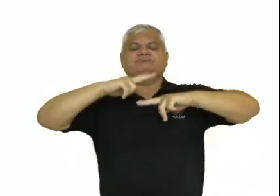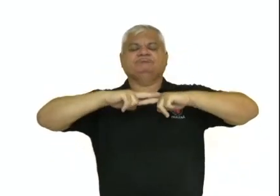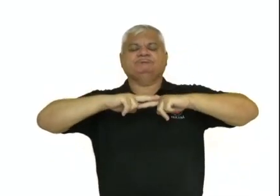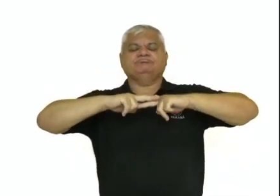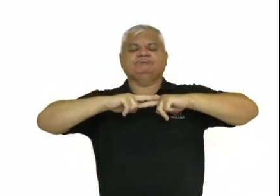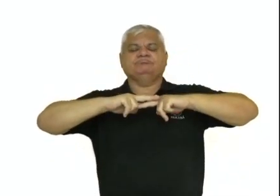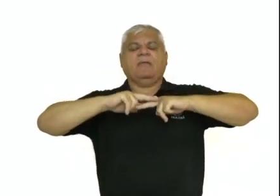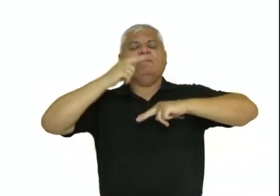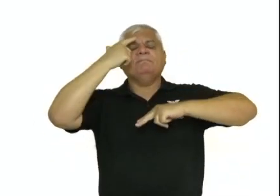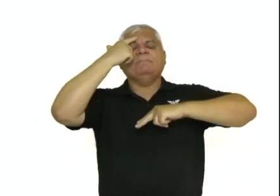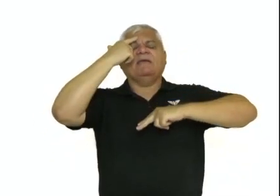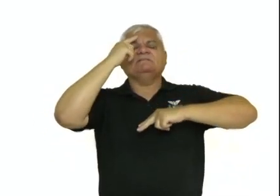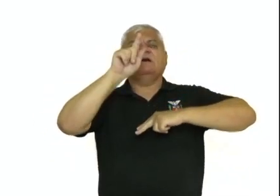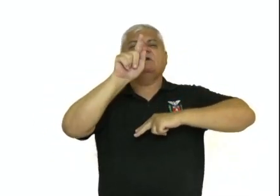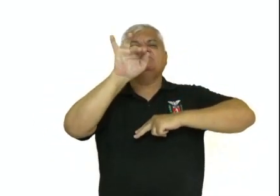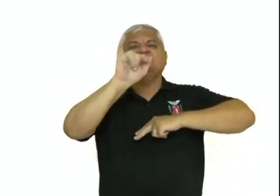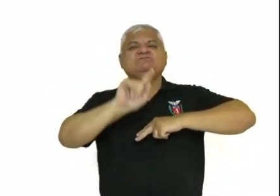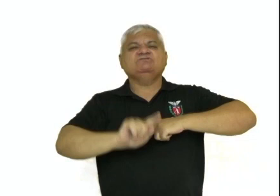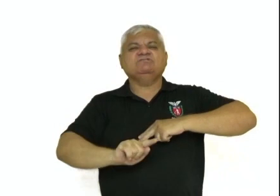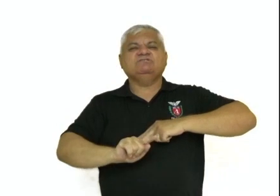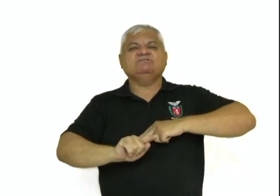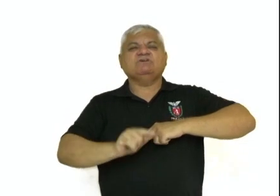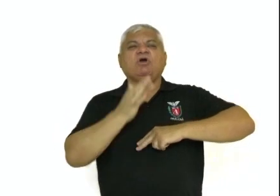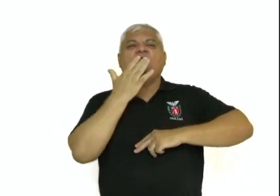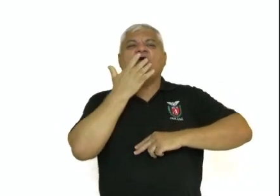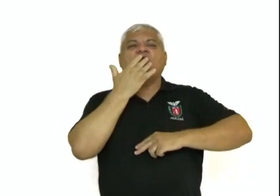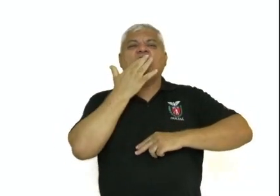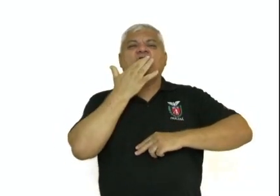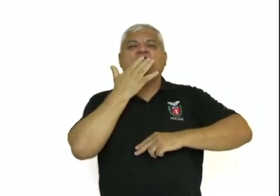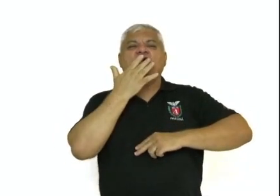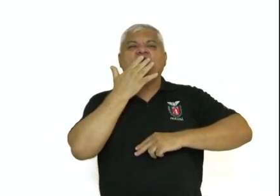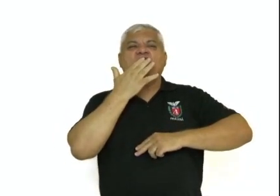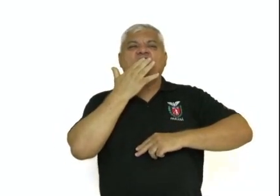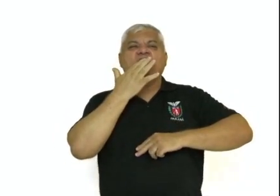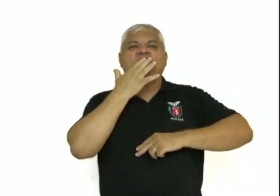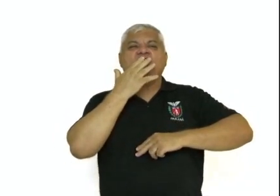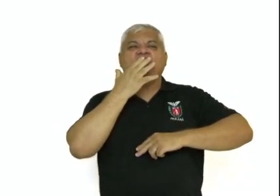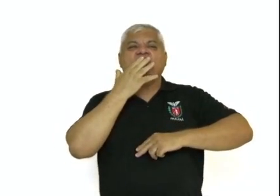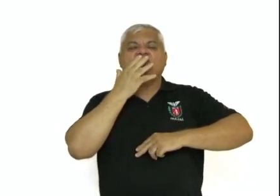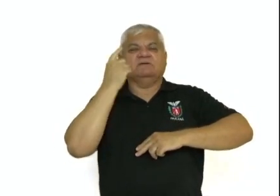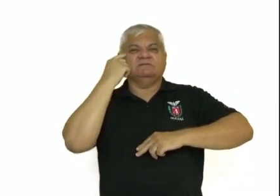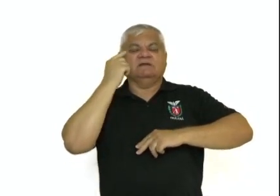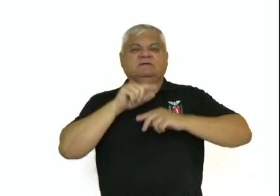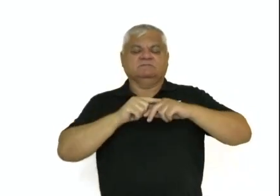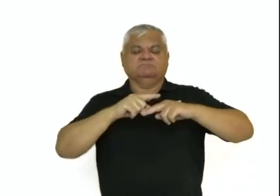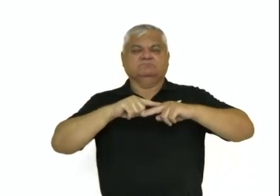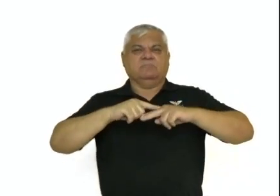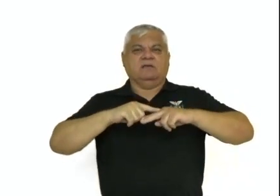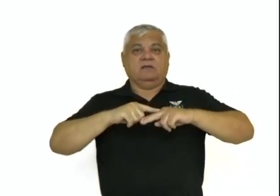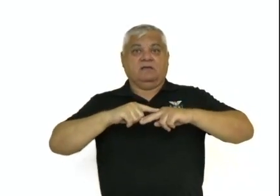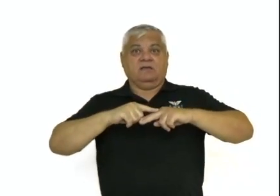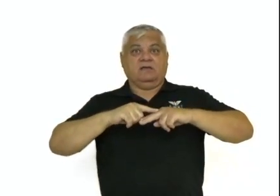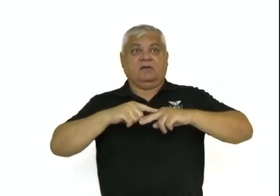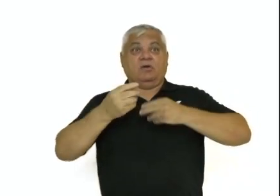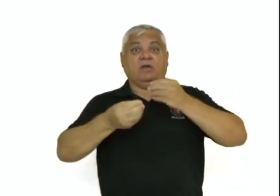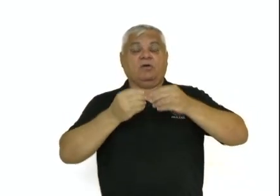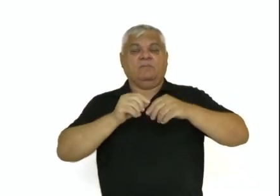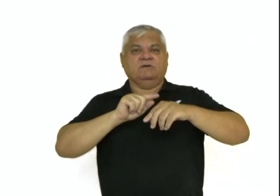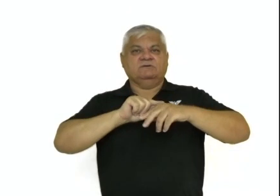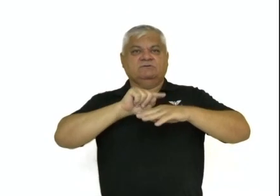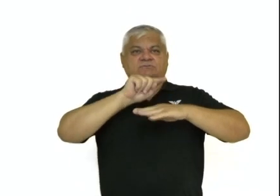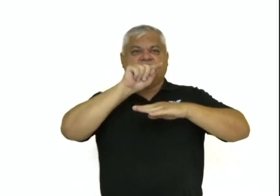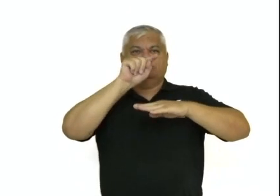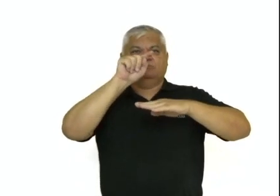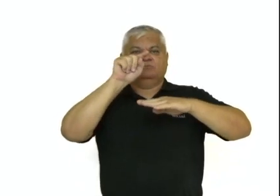giz colorido encostado no alto de sua cabeça, apontando para o chão. Agora imagine que esse giz começa a